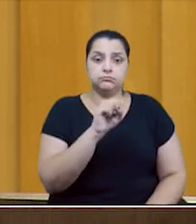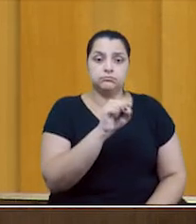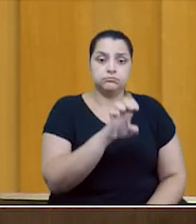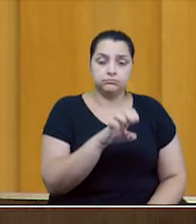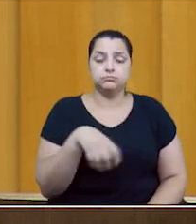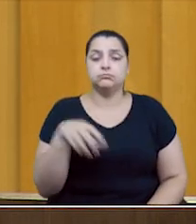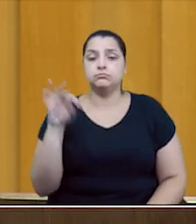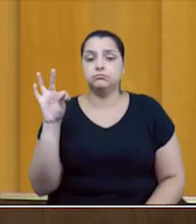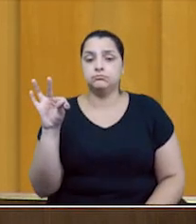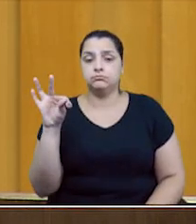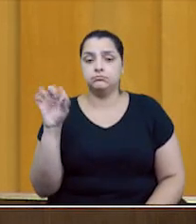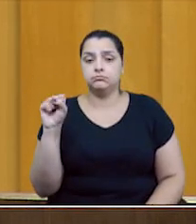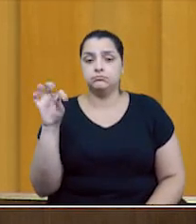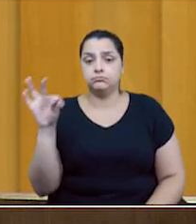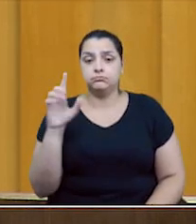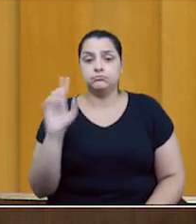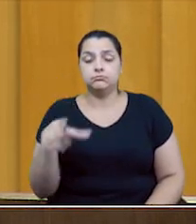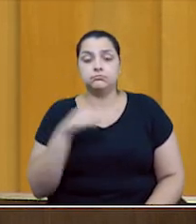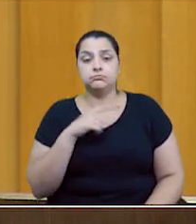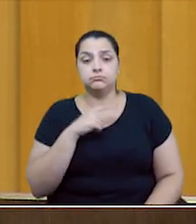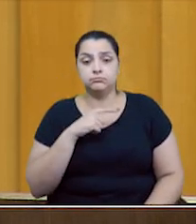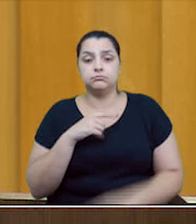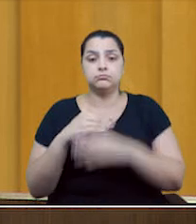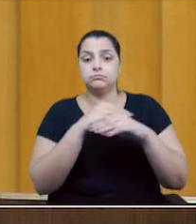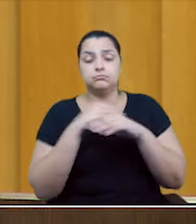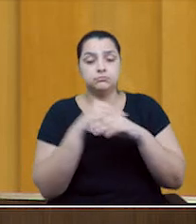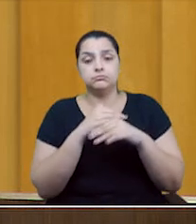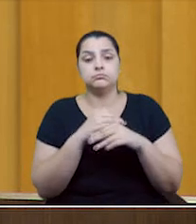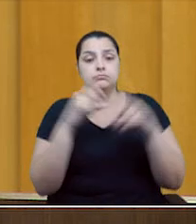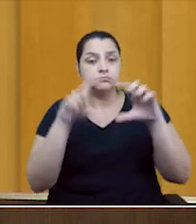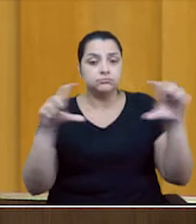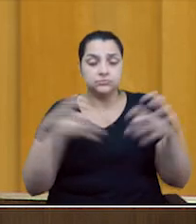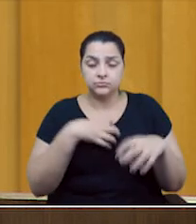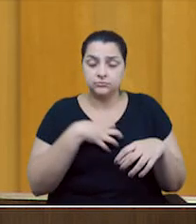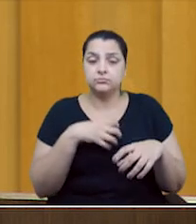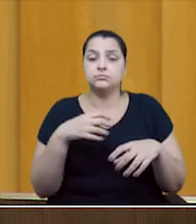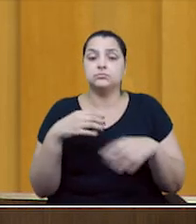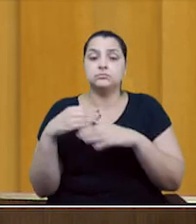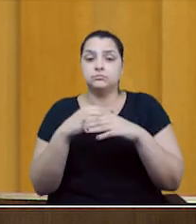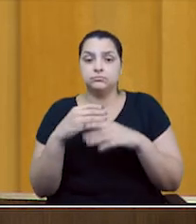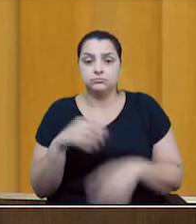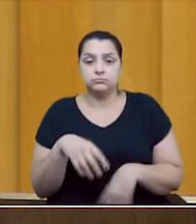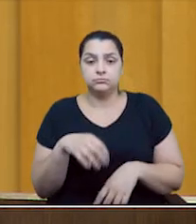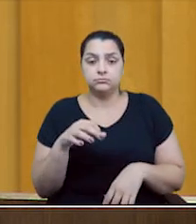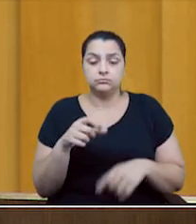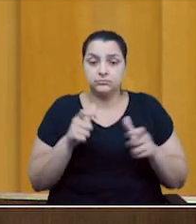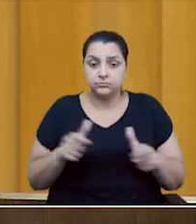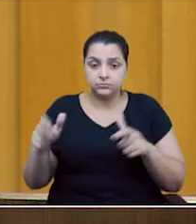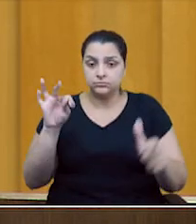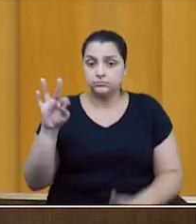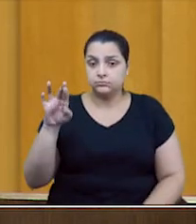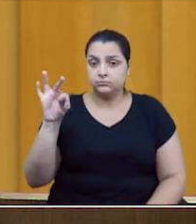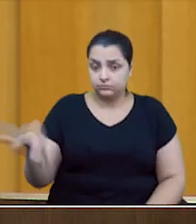uma padronização de layout e informações, e que os tribunais de justiça e os tribunais regionais federais não têm.